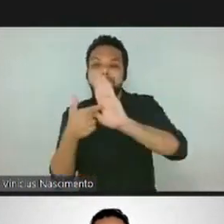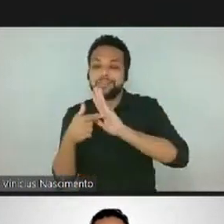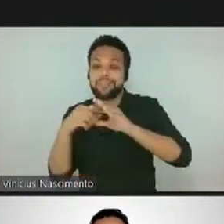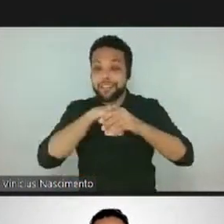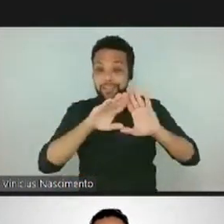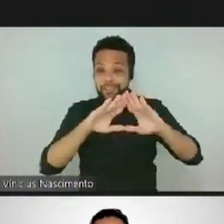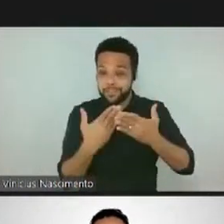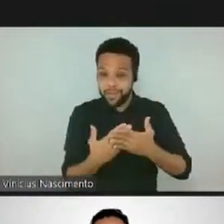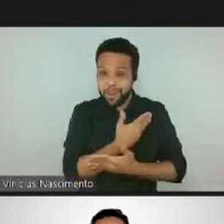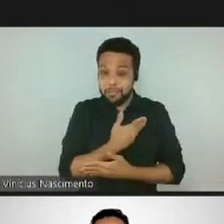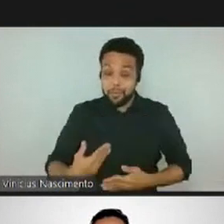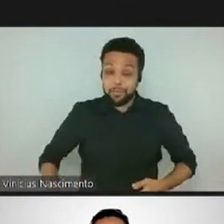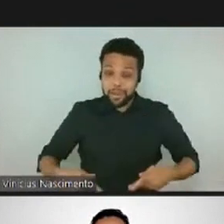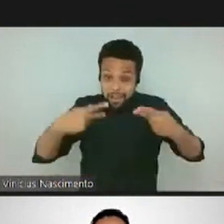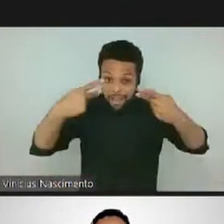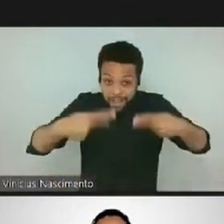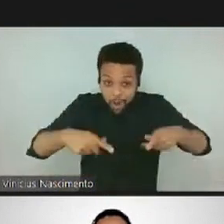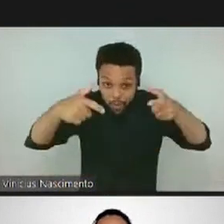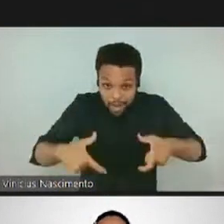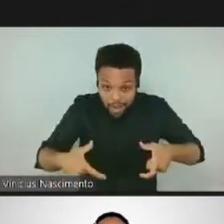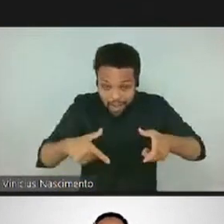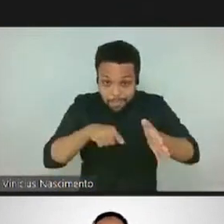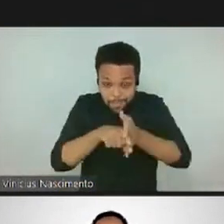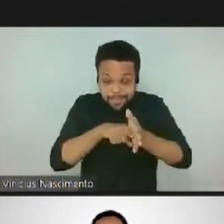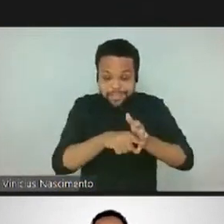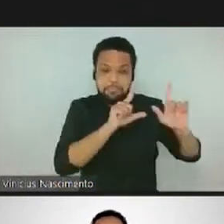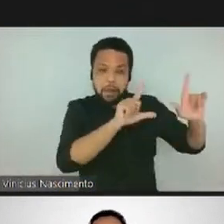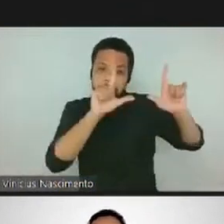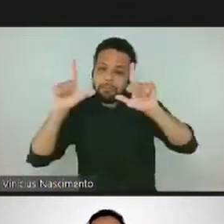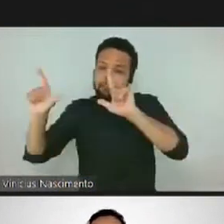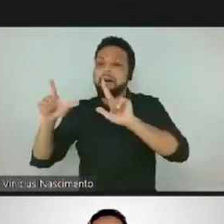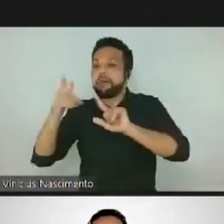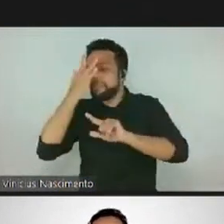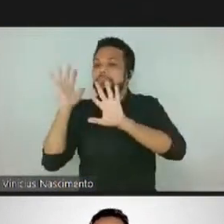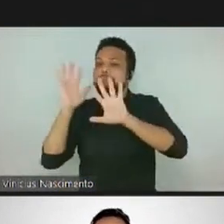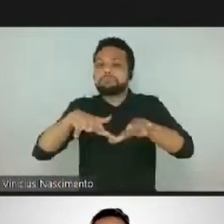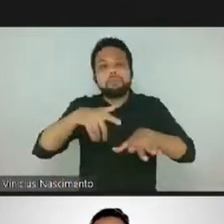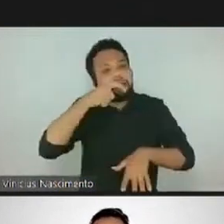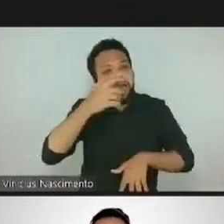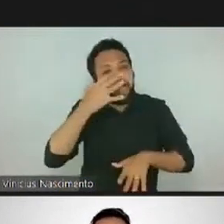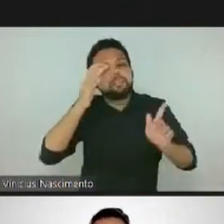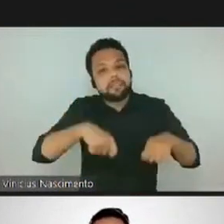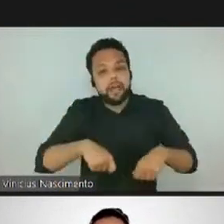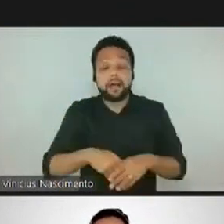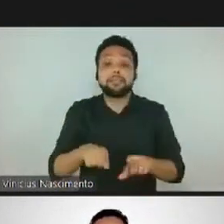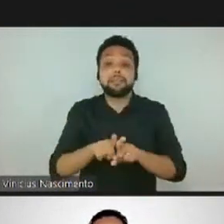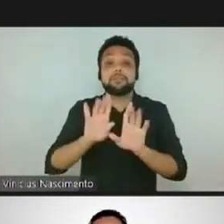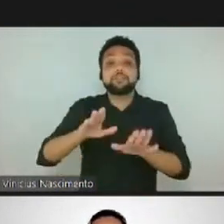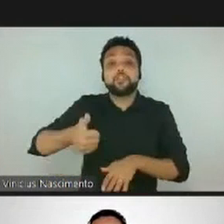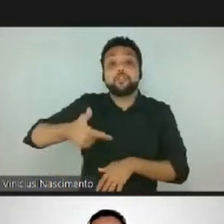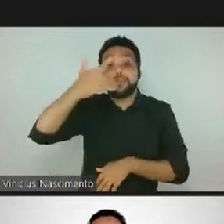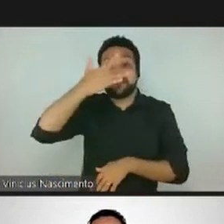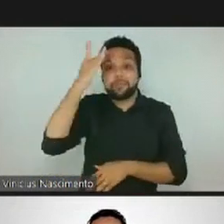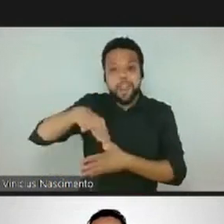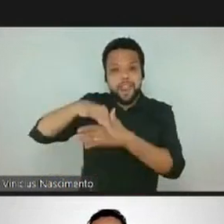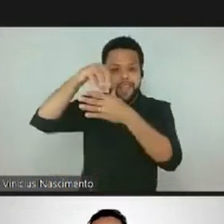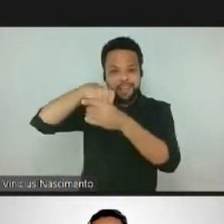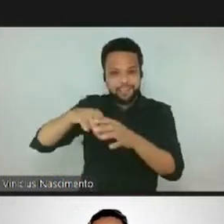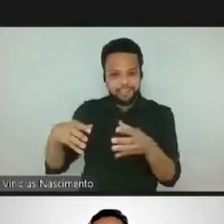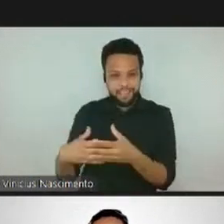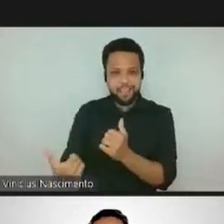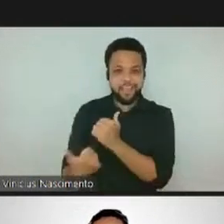bairro e também em outros espaços. E tivemos apoio de 12 lideranças comunitárias. Então,